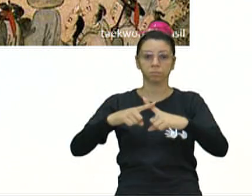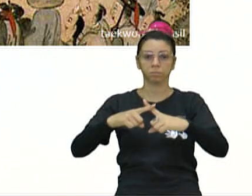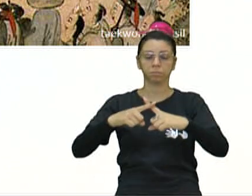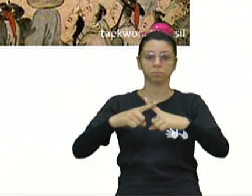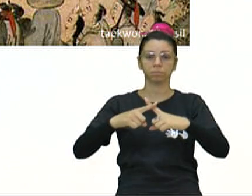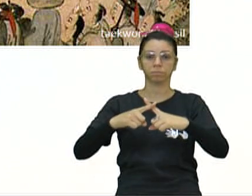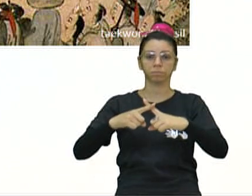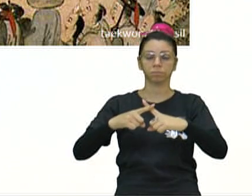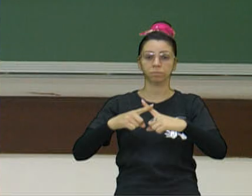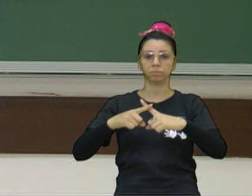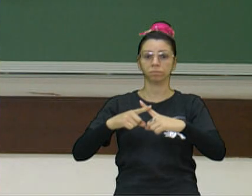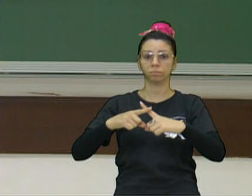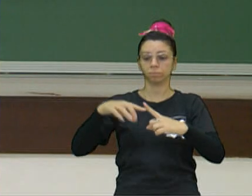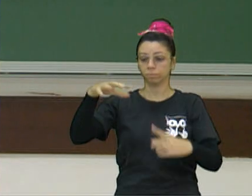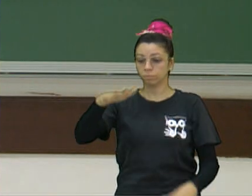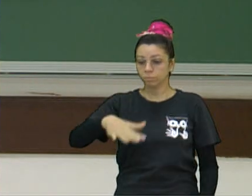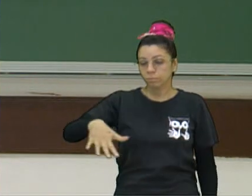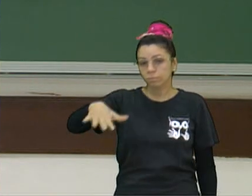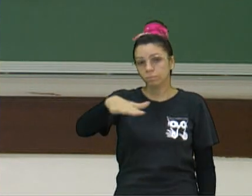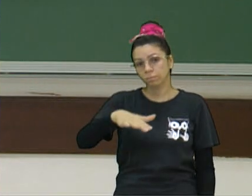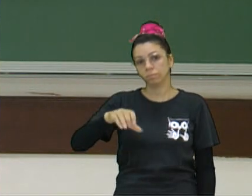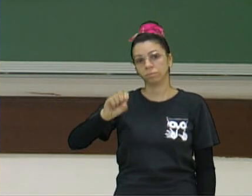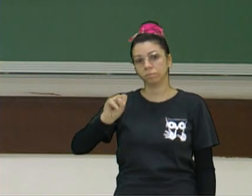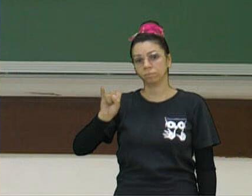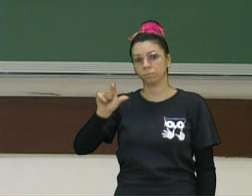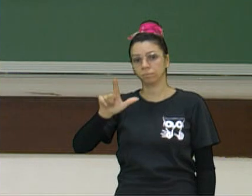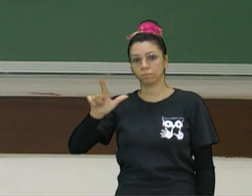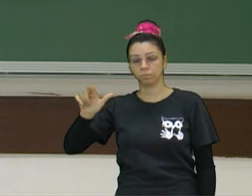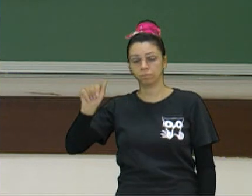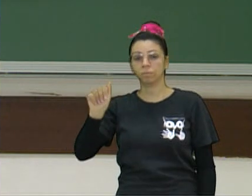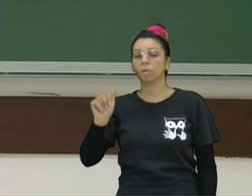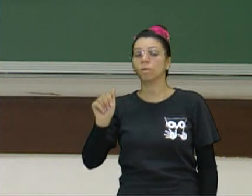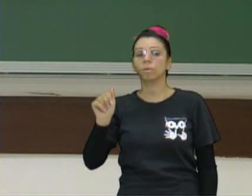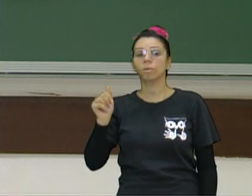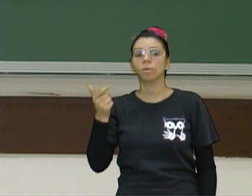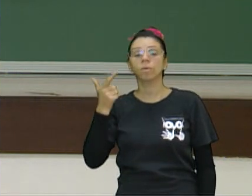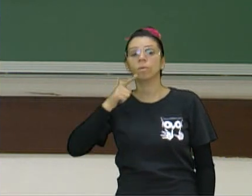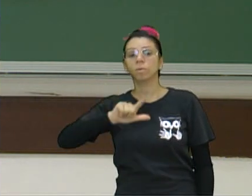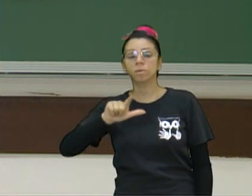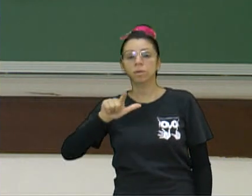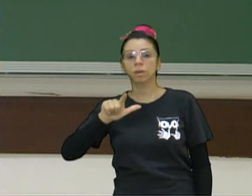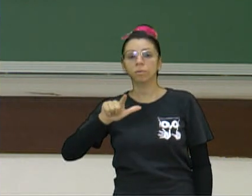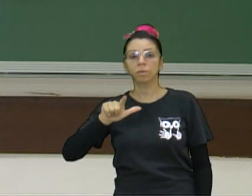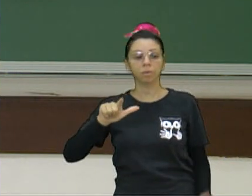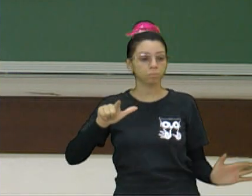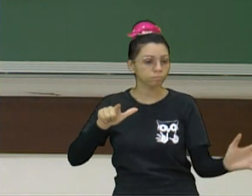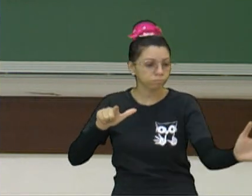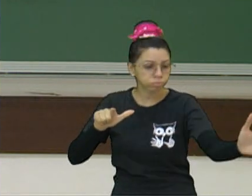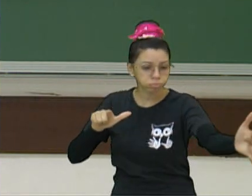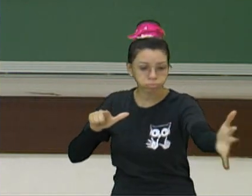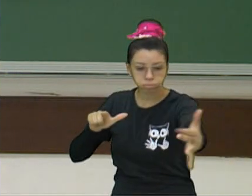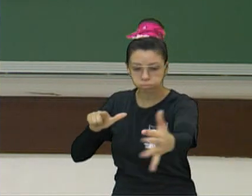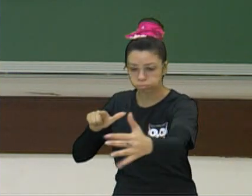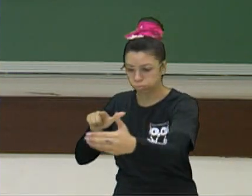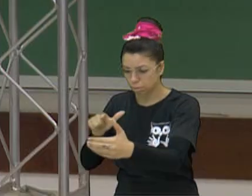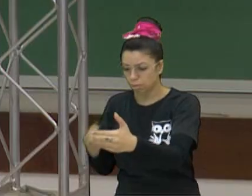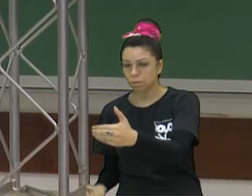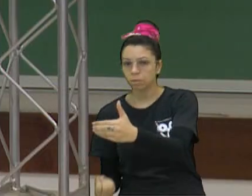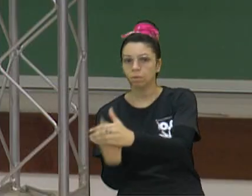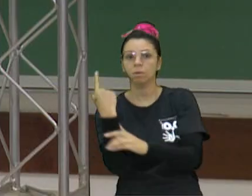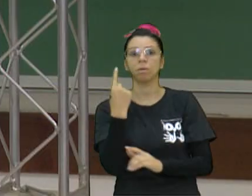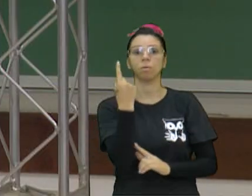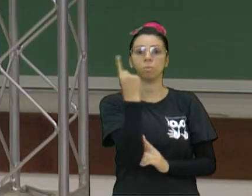reino Silla, como era mais preparado, né, que os outros, conseguiu reunir todos os 3 reinos, transformá-lo em um. Então,